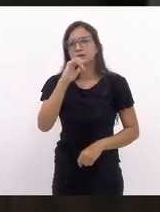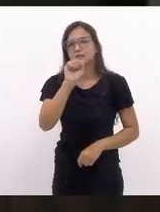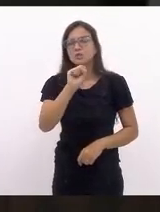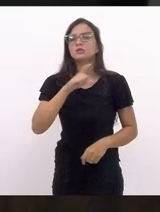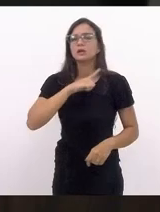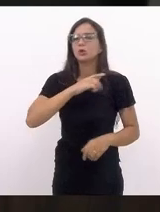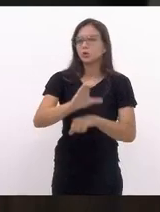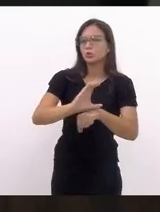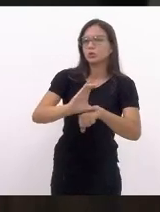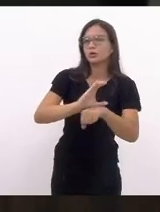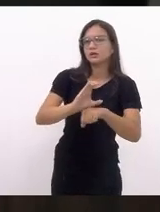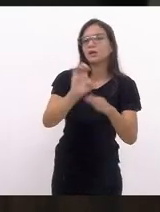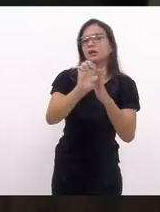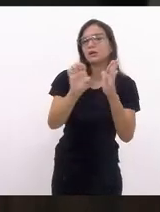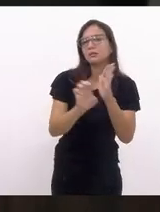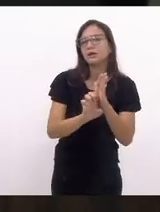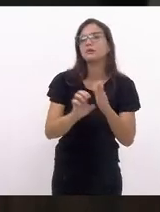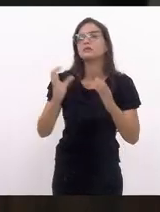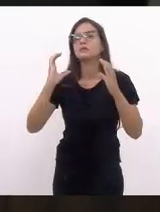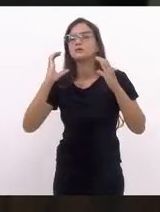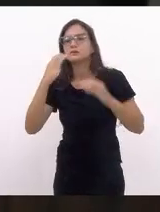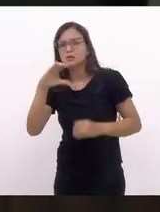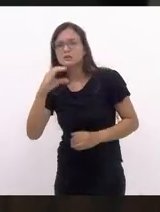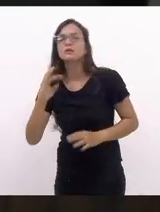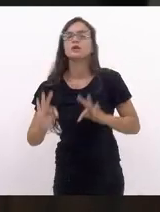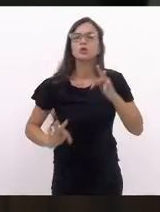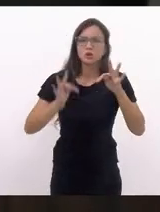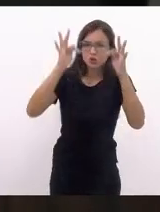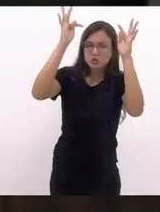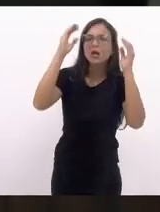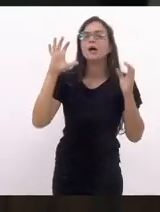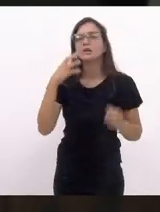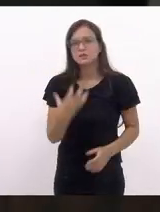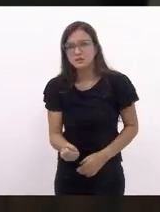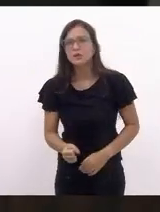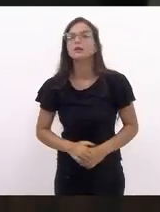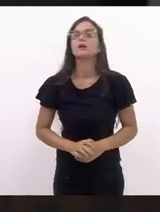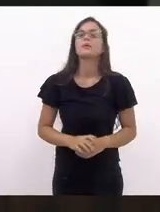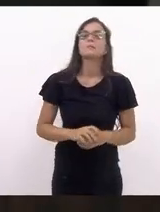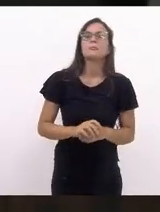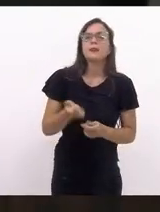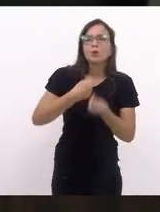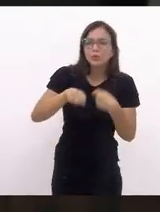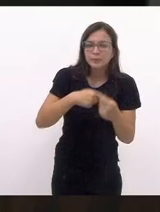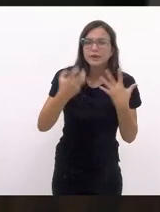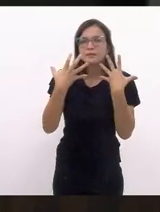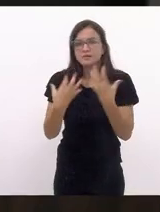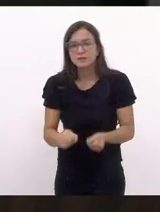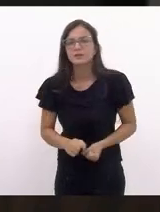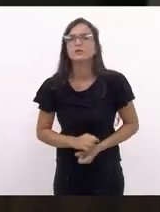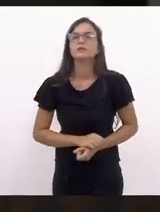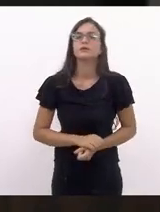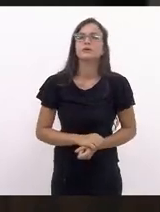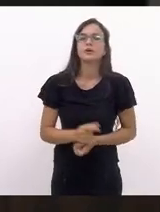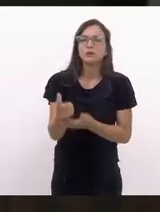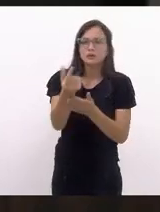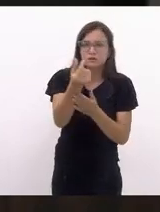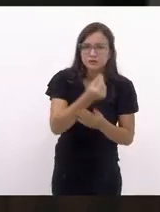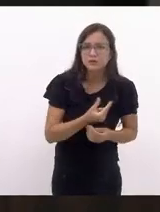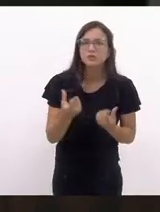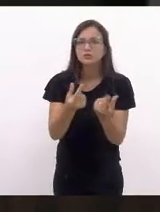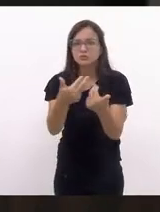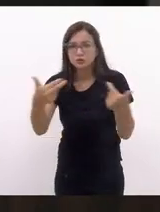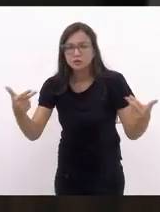de Minas e energia favorável sem tecnologia favorável de assuntos municipais momento Regional favorável da economia do Comércio favorável orçamento Finanças fiscalização